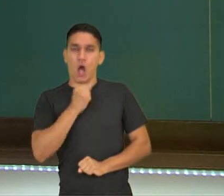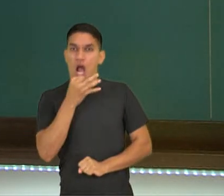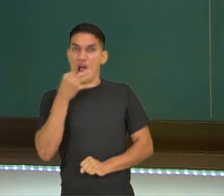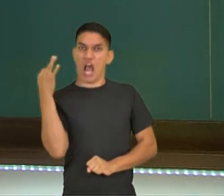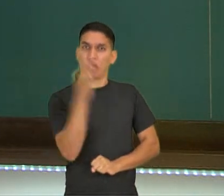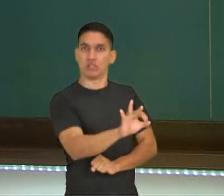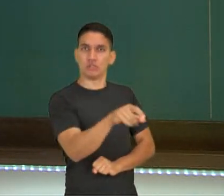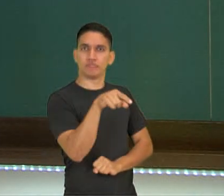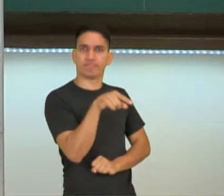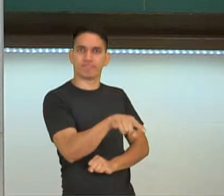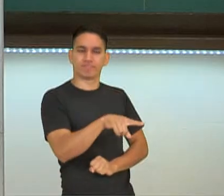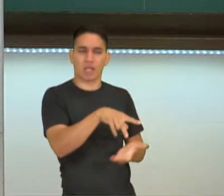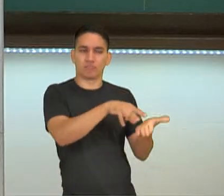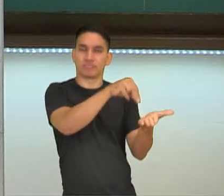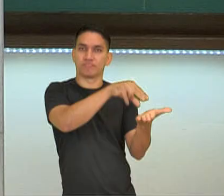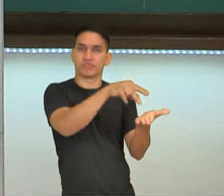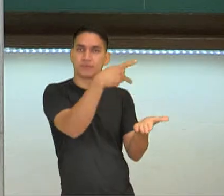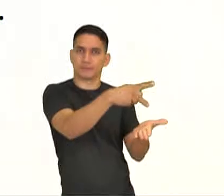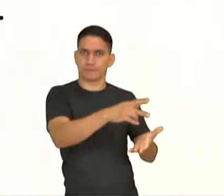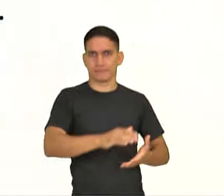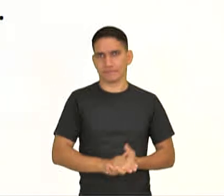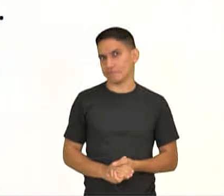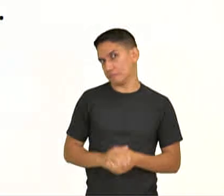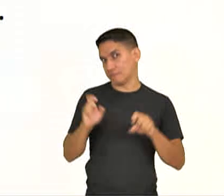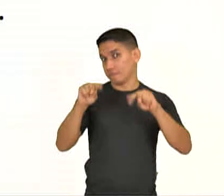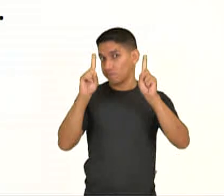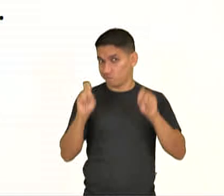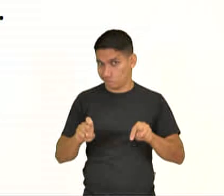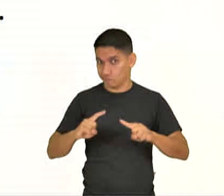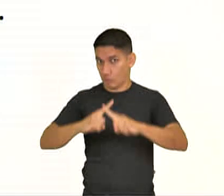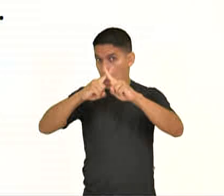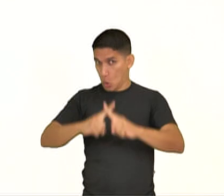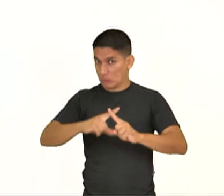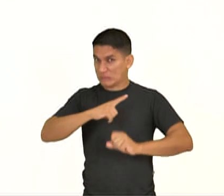dos egípcios contra os cuxitas. Será que tinha competição?